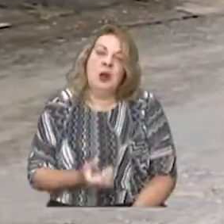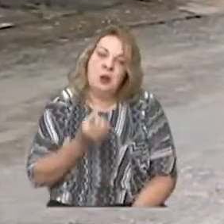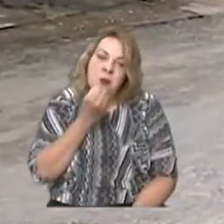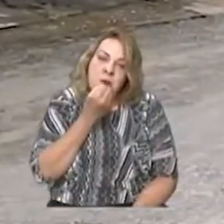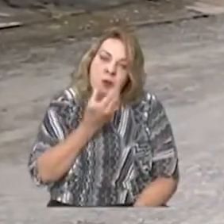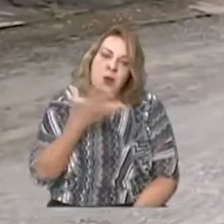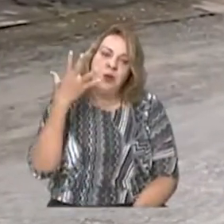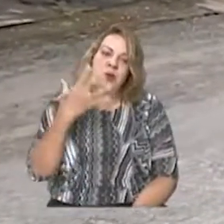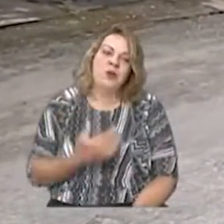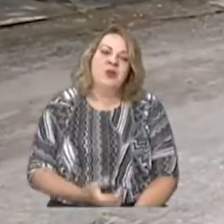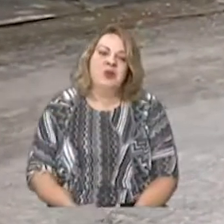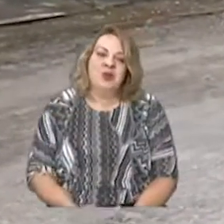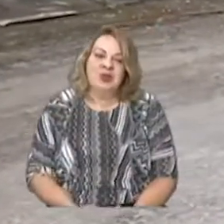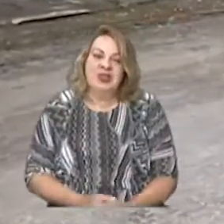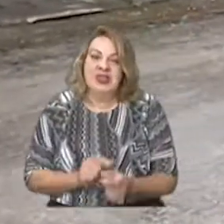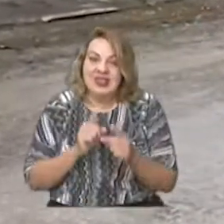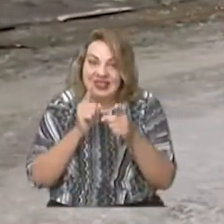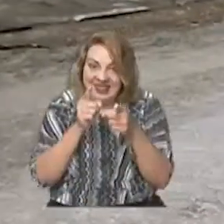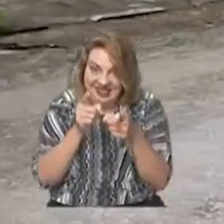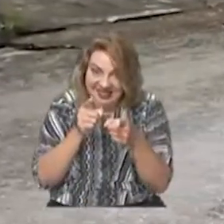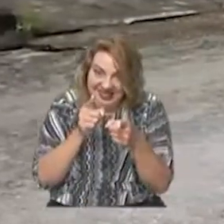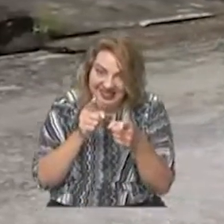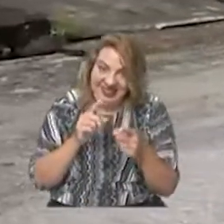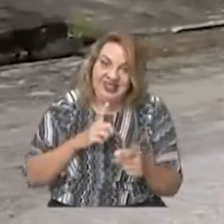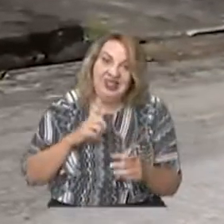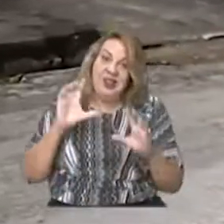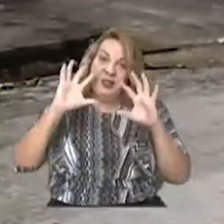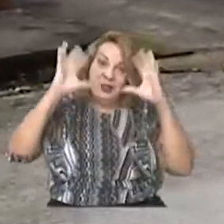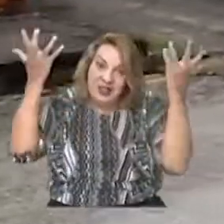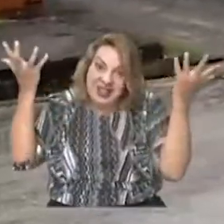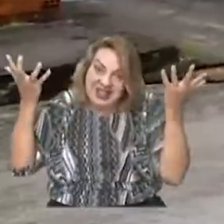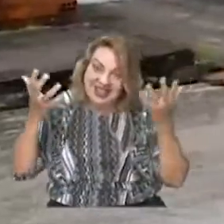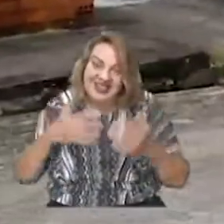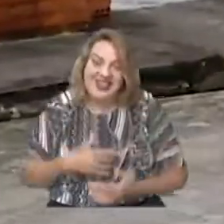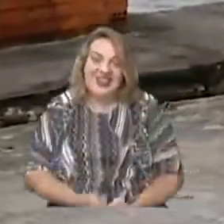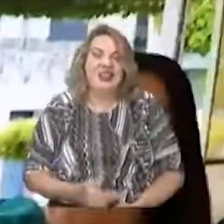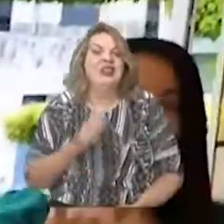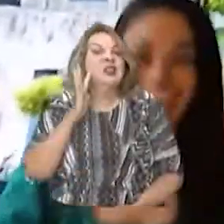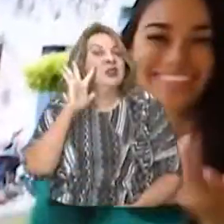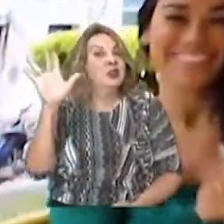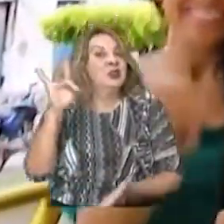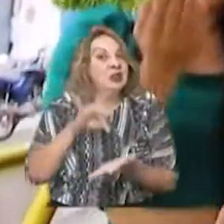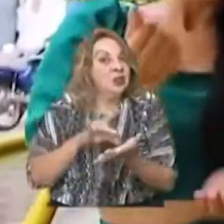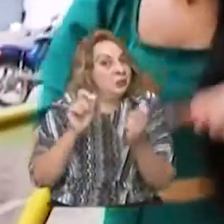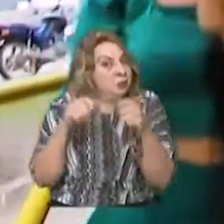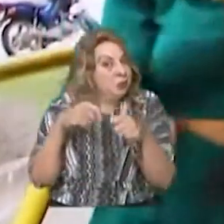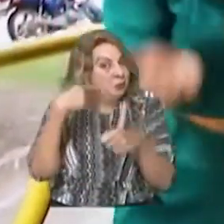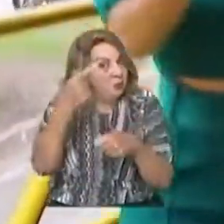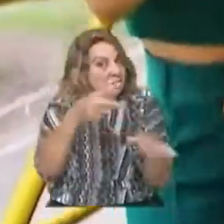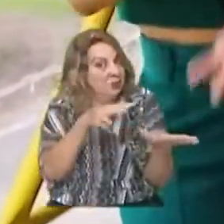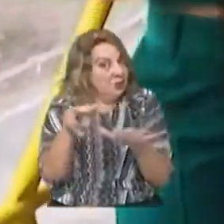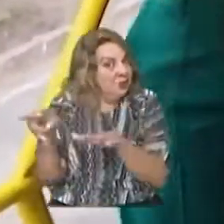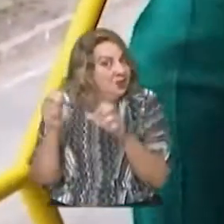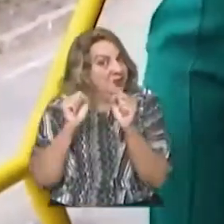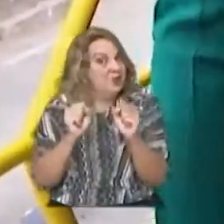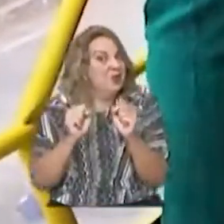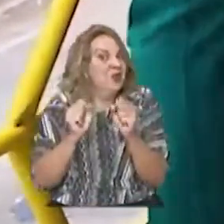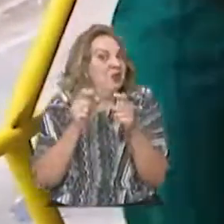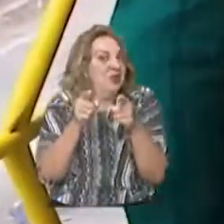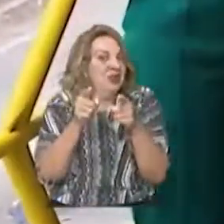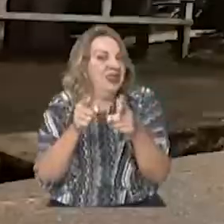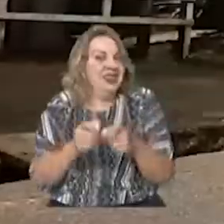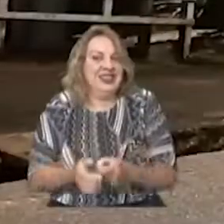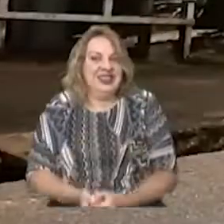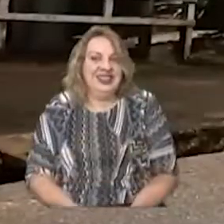demais, Jajó! E você, que tá vendo toda essa festa de realização do sonho, próxima semana pode ser com você, não